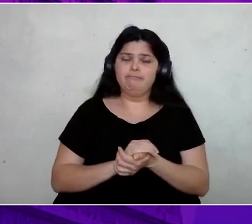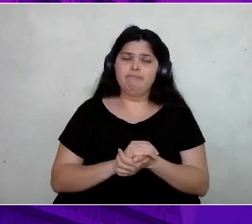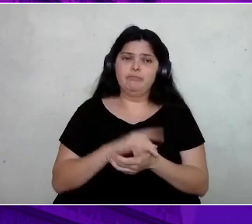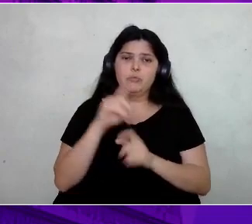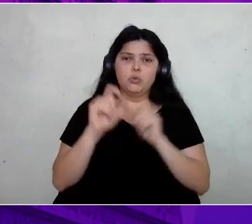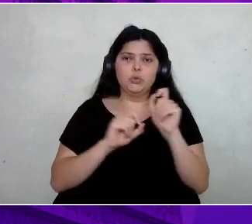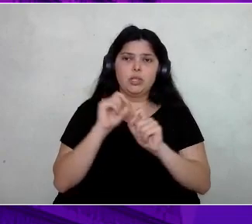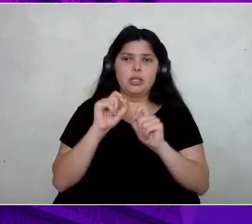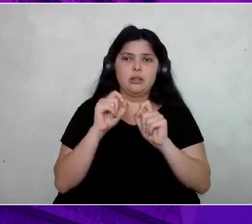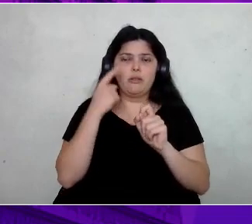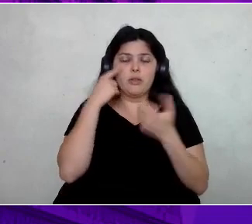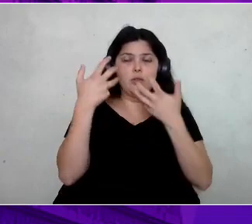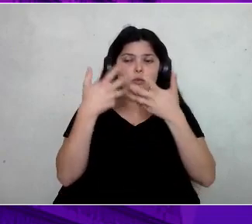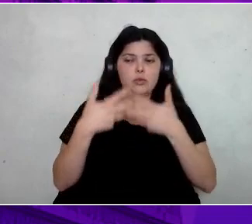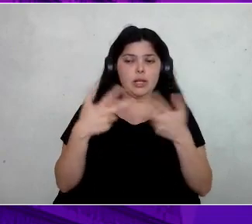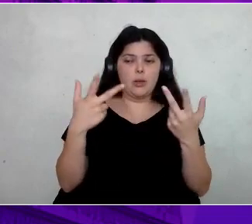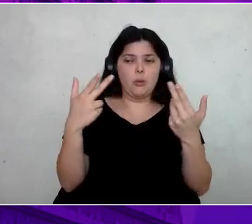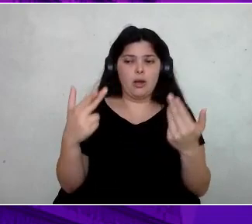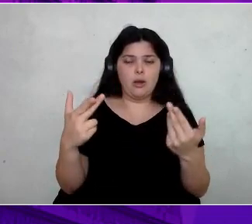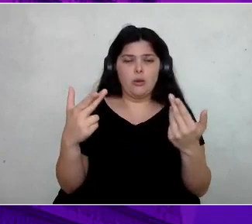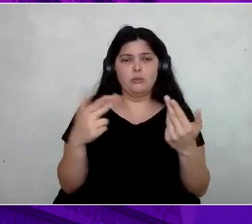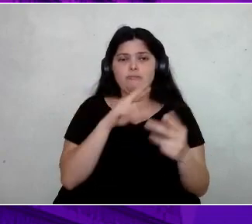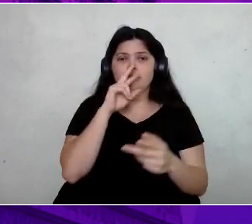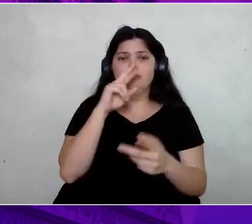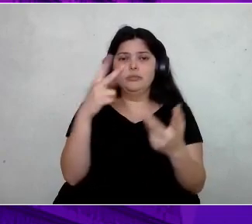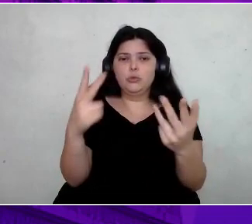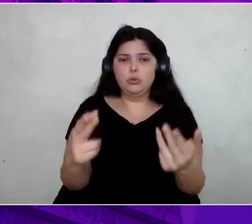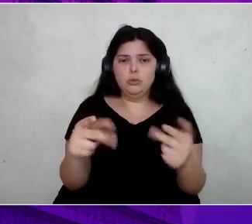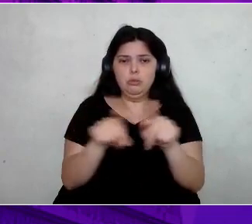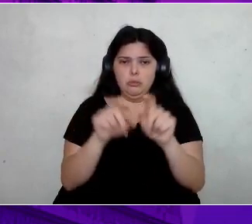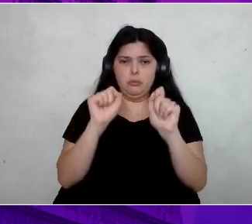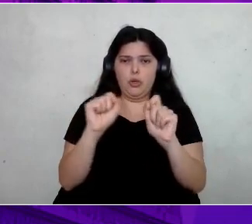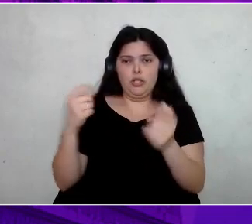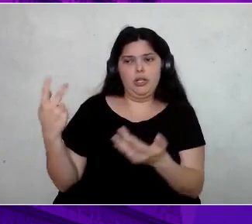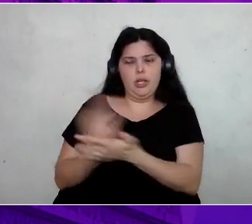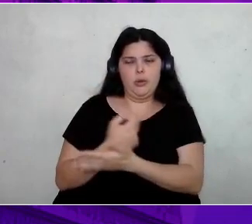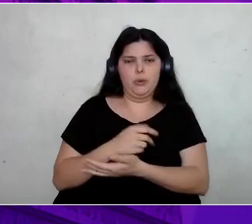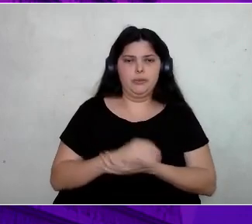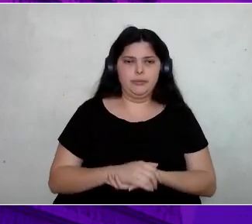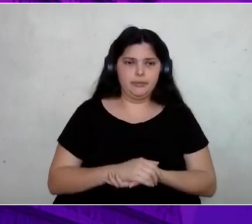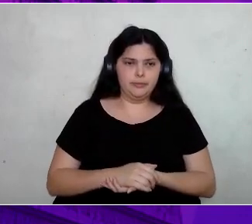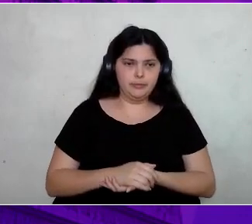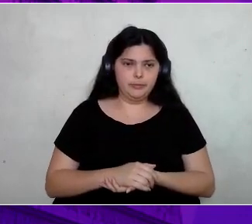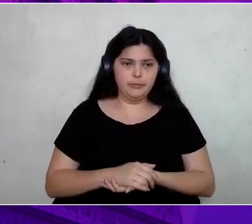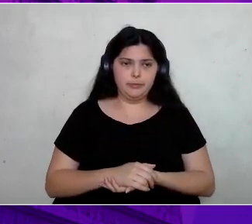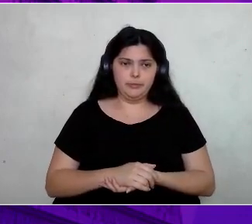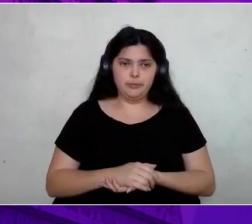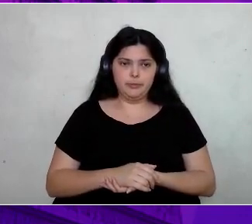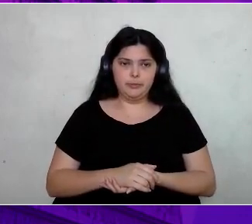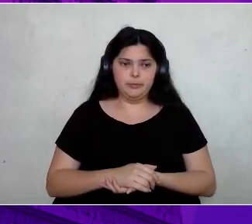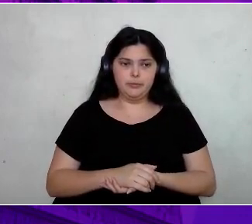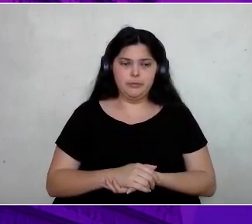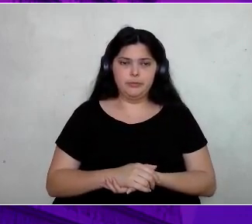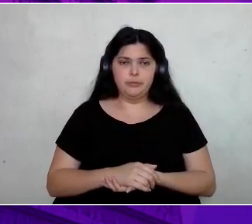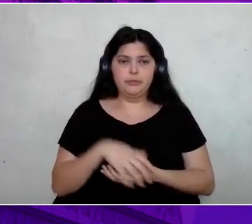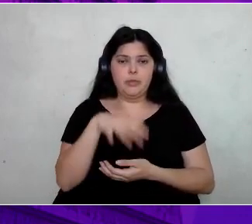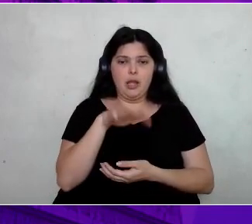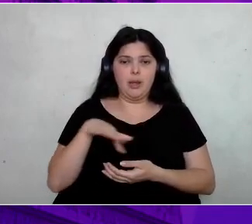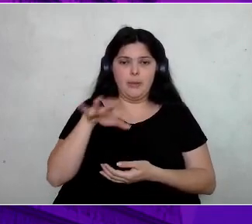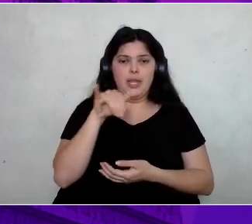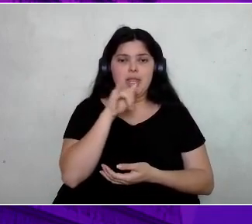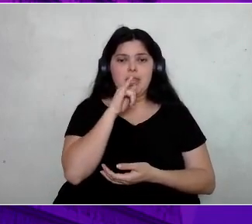mesma coisa, o resultado vai ser igual e pode estar errado. Ok? O ambiente de teste precisa ser